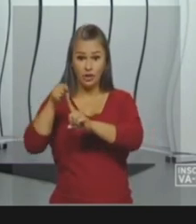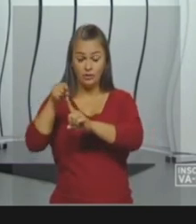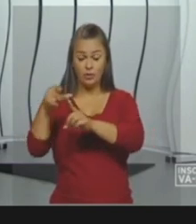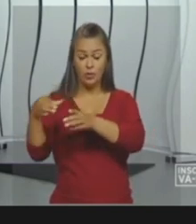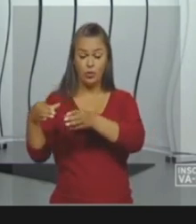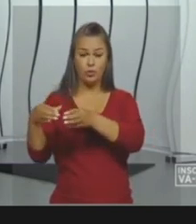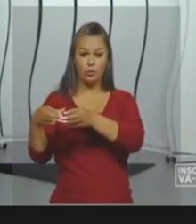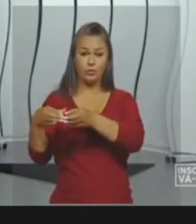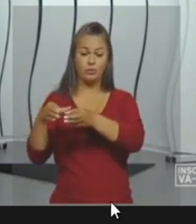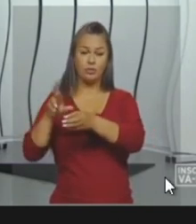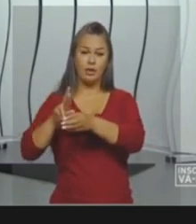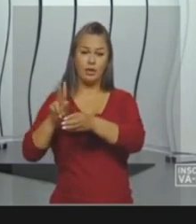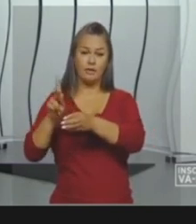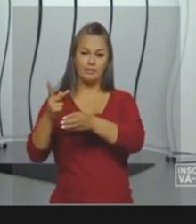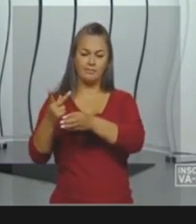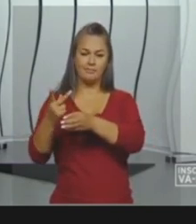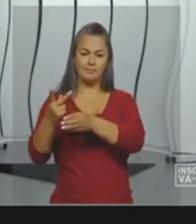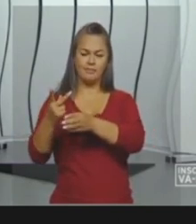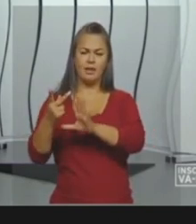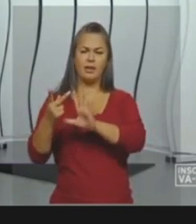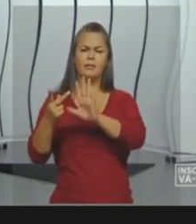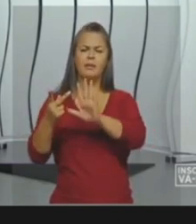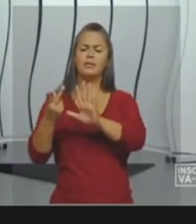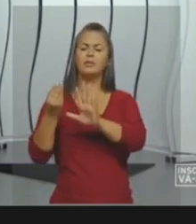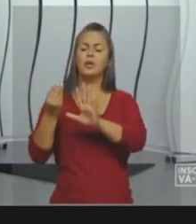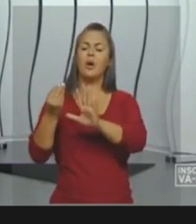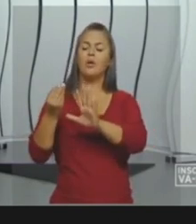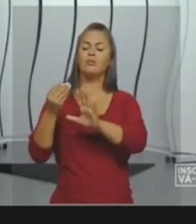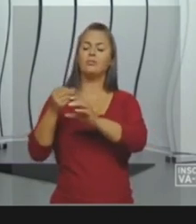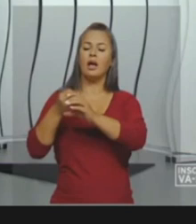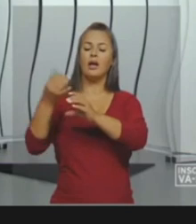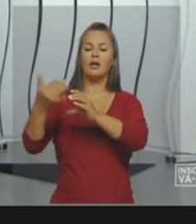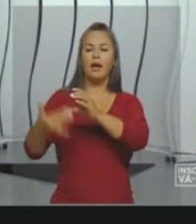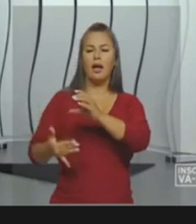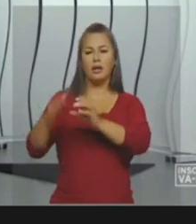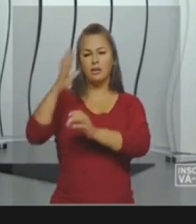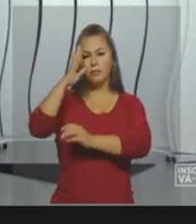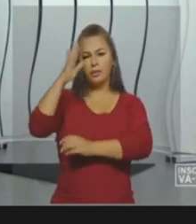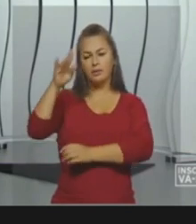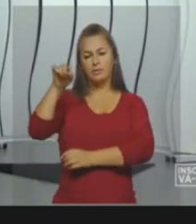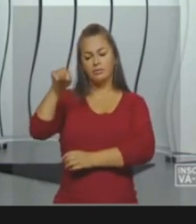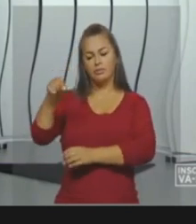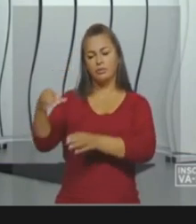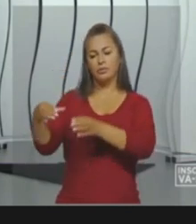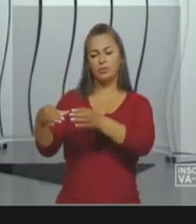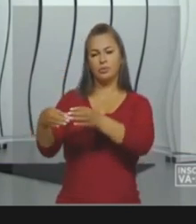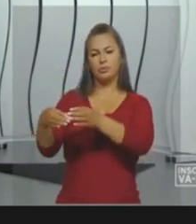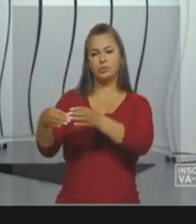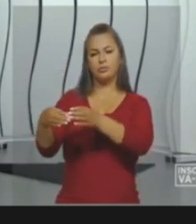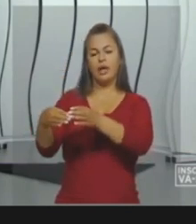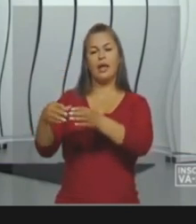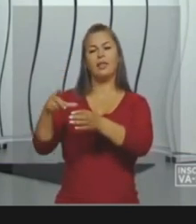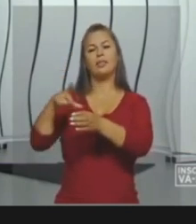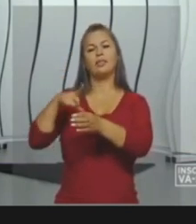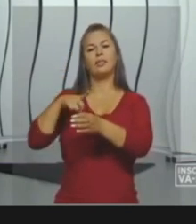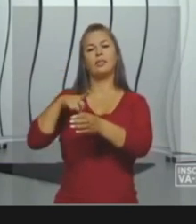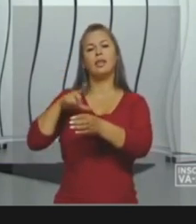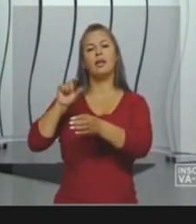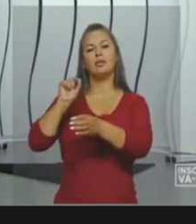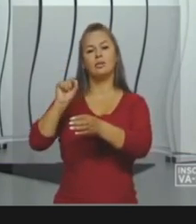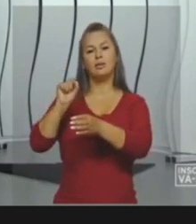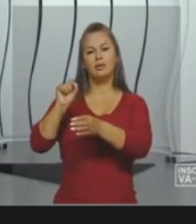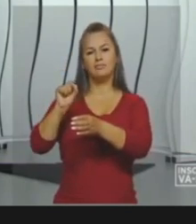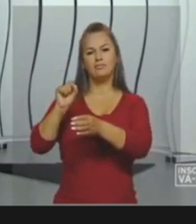o que define o sistema RH, o tipo sanguíneo, através desse sistema? É a presença ou ausência de uma